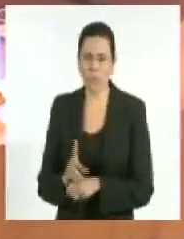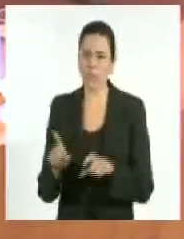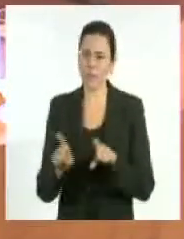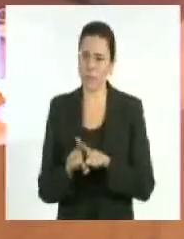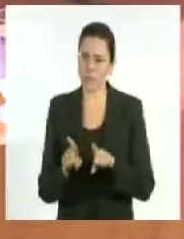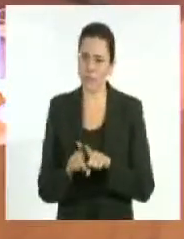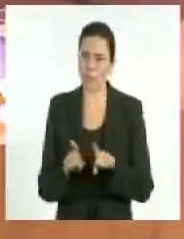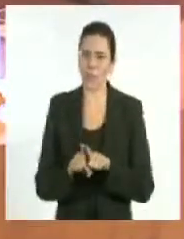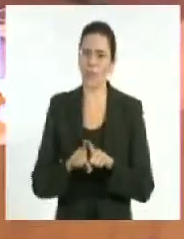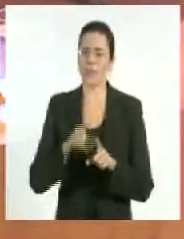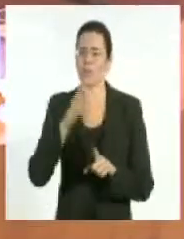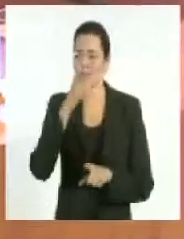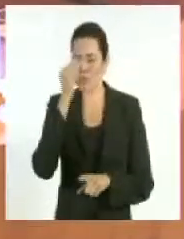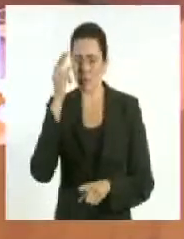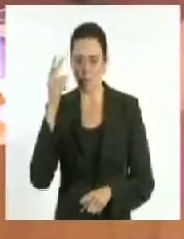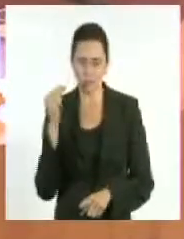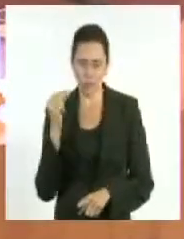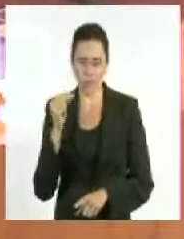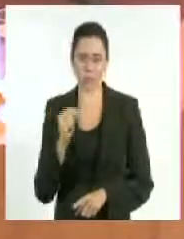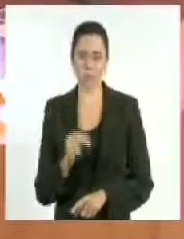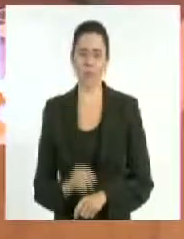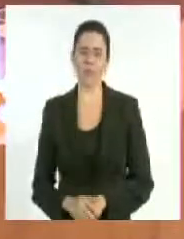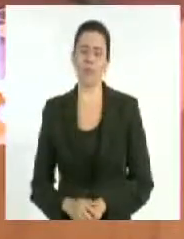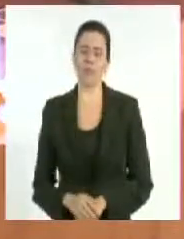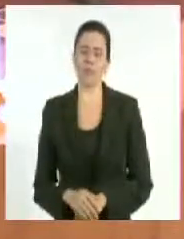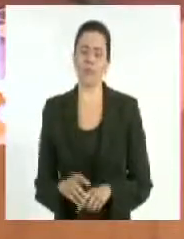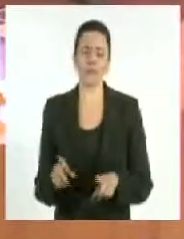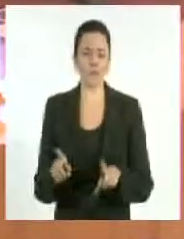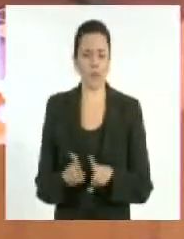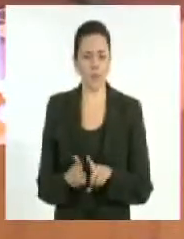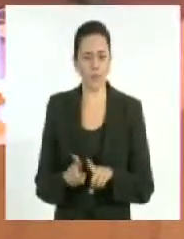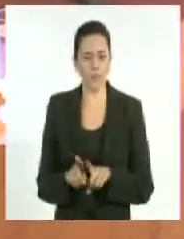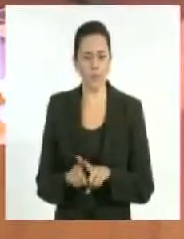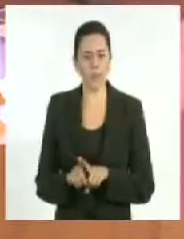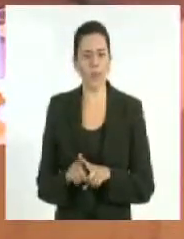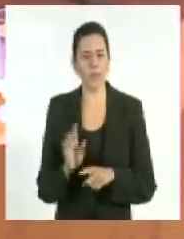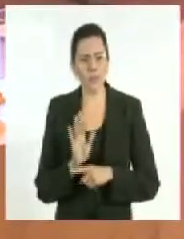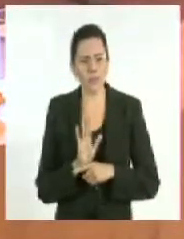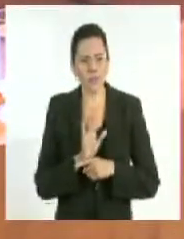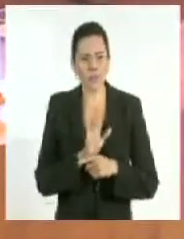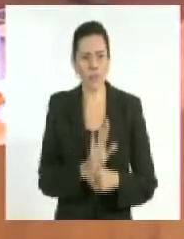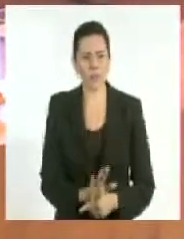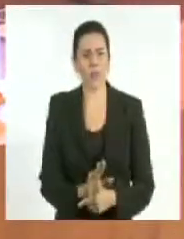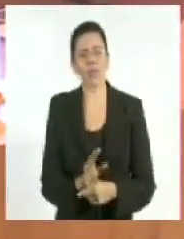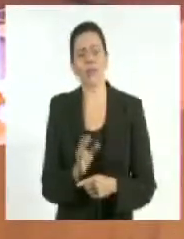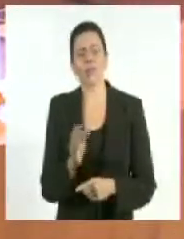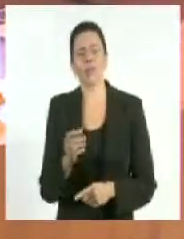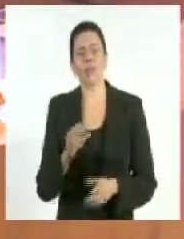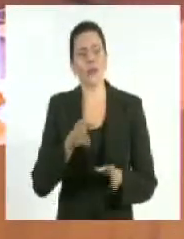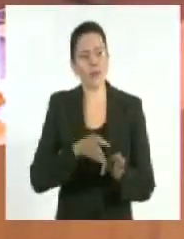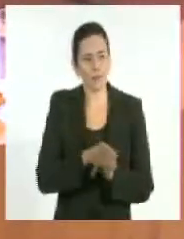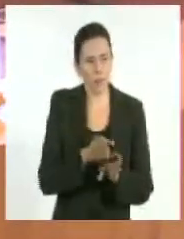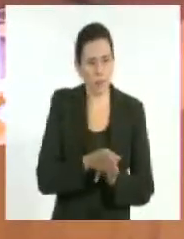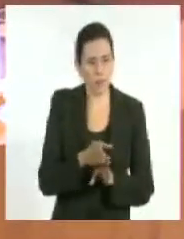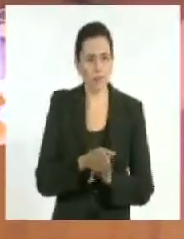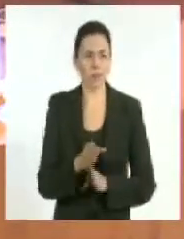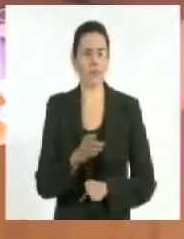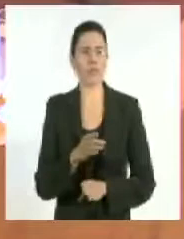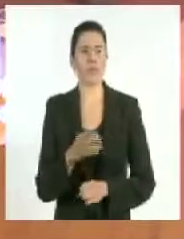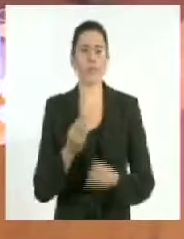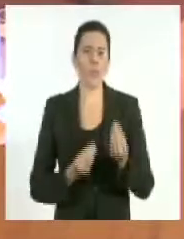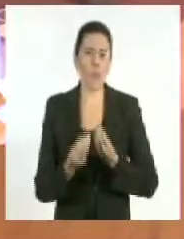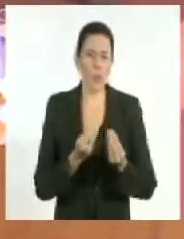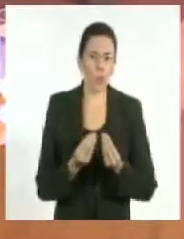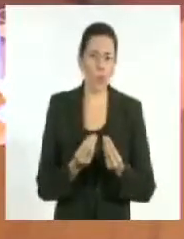precisa de um intermediário para conseguir esses recursos, gerando uma possibilidade de